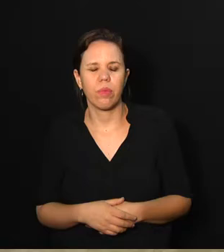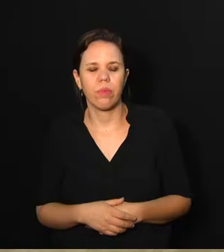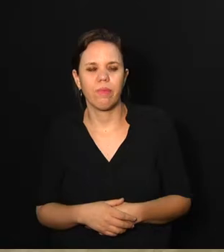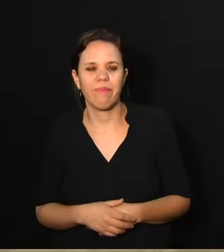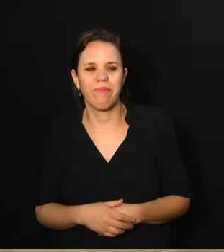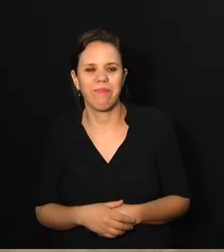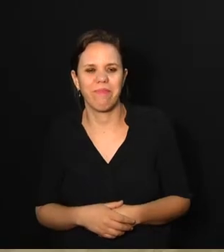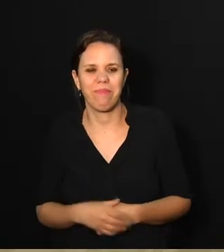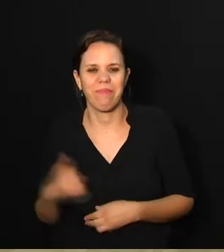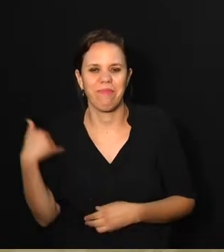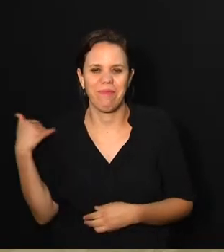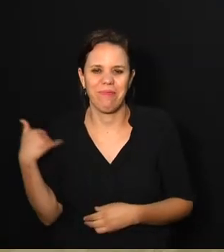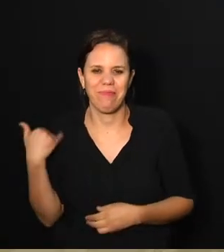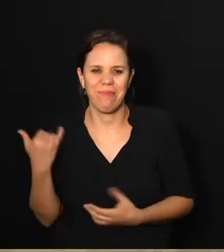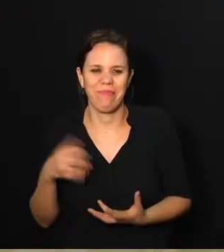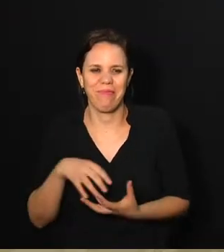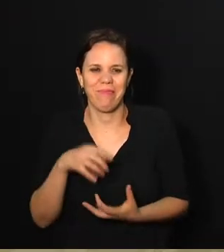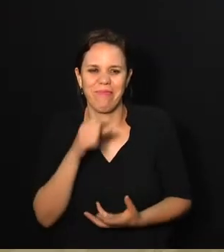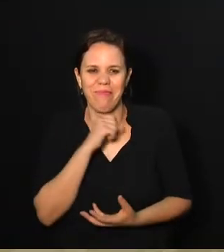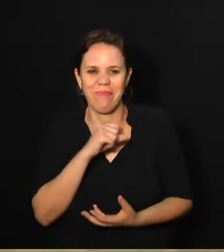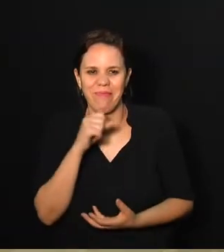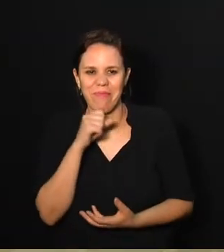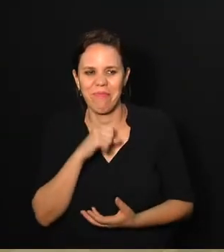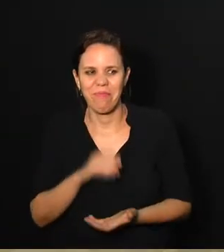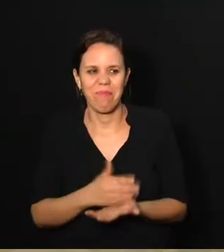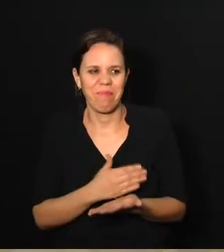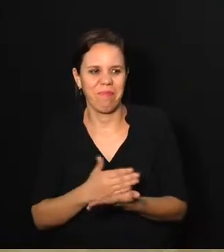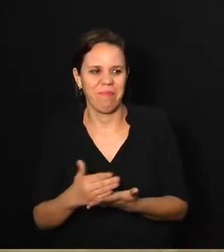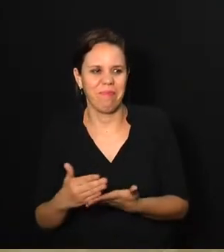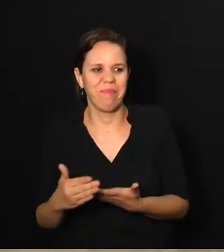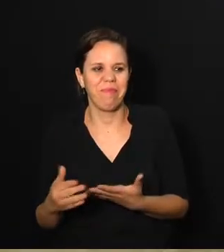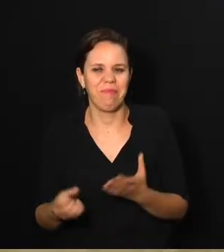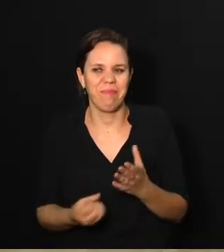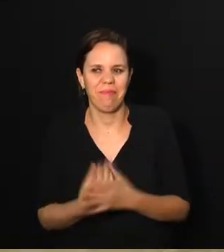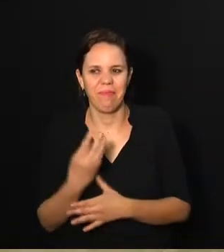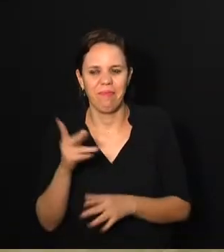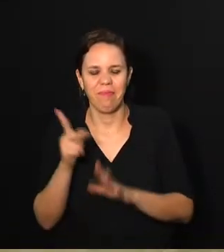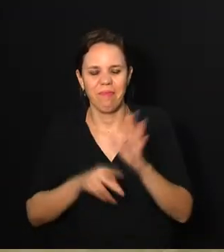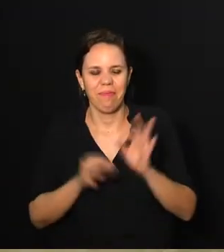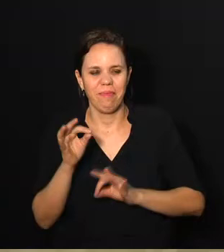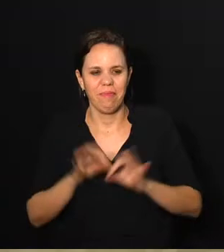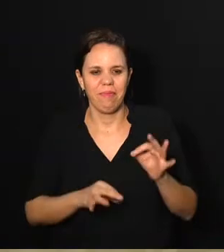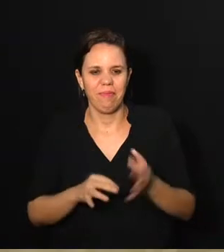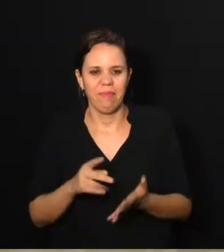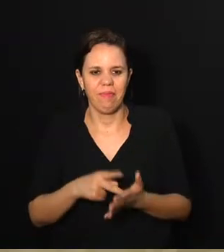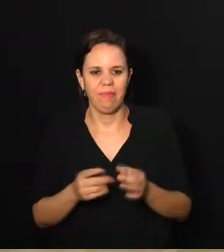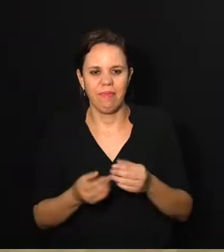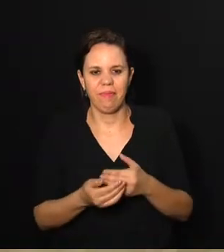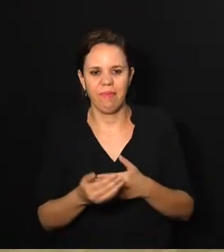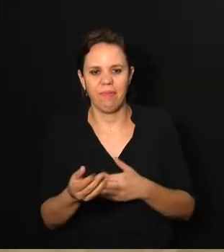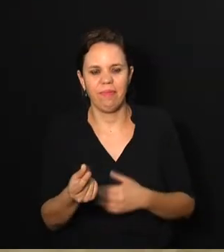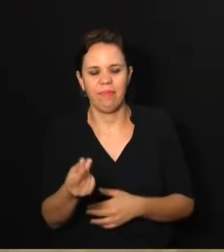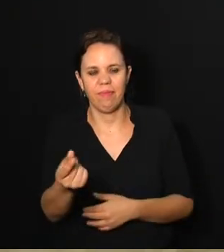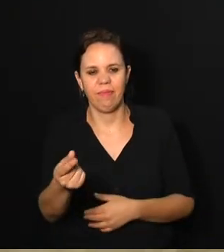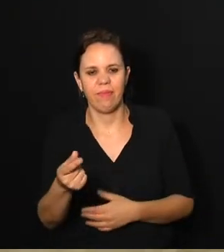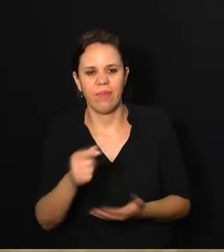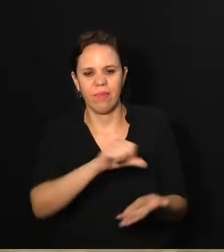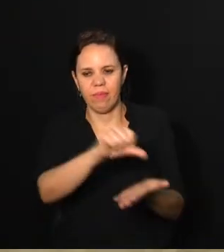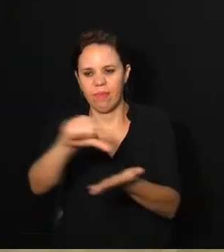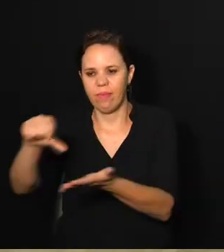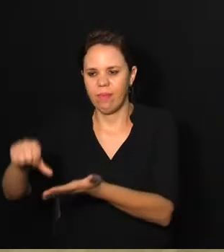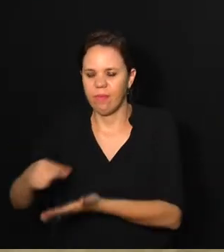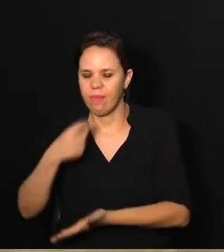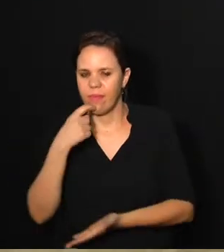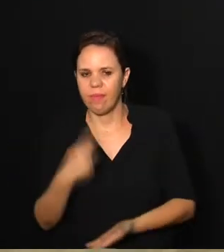na idade idosa, e que ali teria que ser o início do embrião desse projeto, que, na verdade, ao longo do tempo, serão vários na cidade